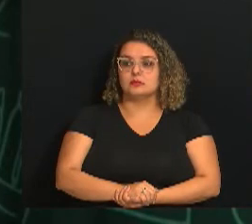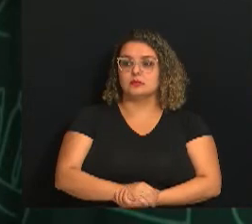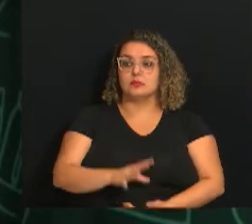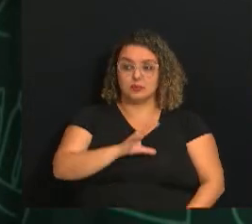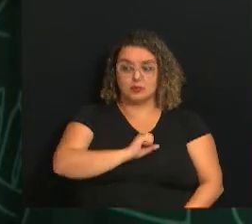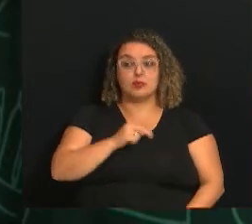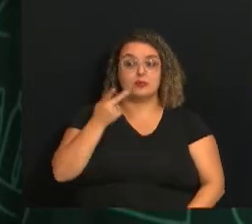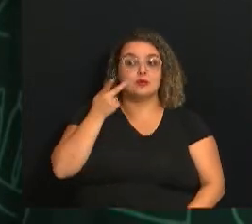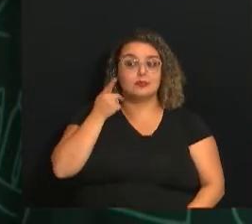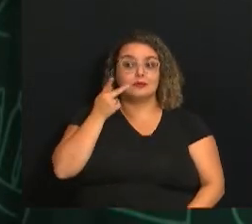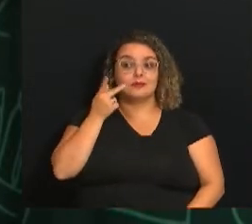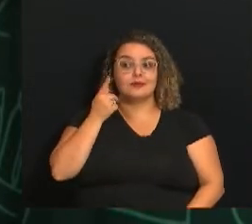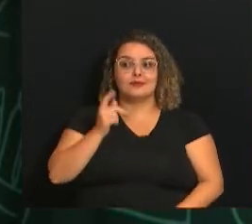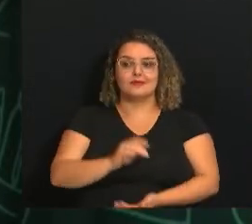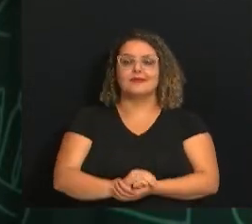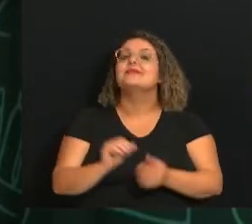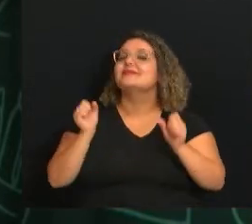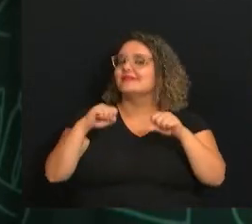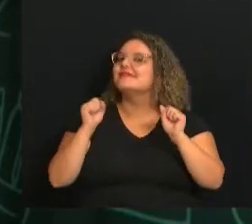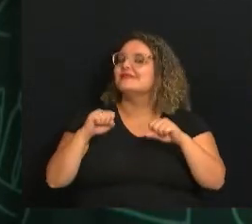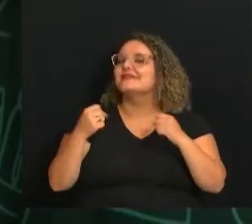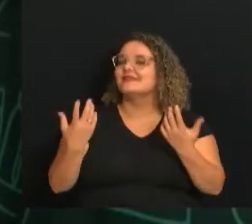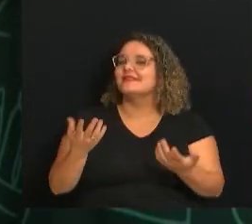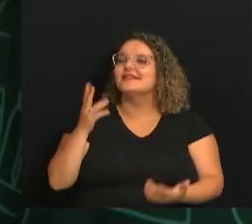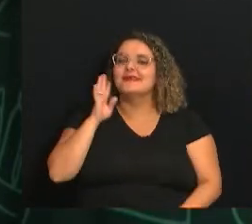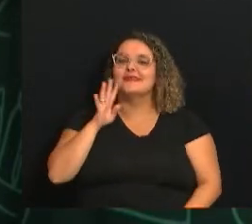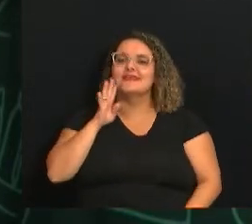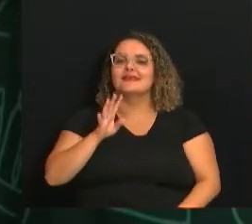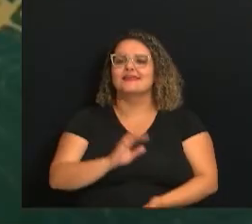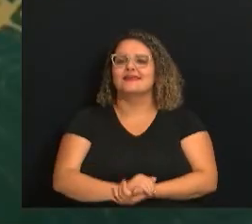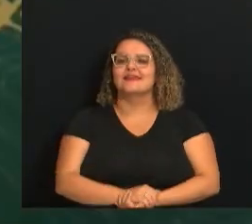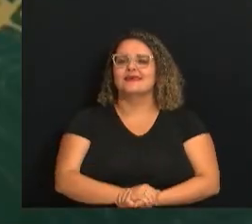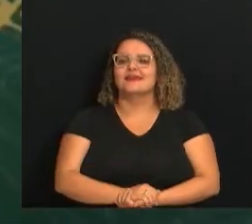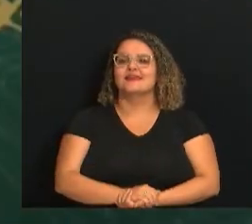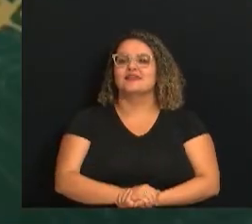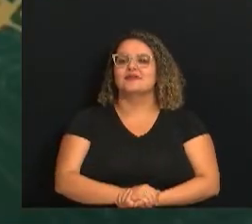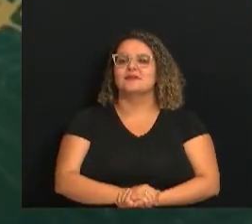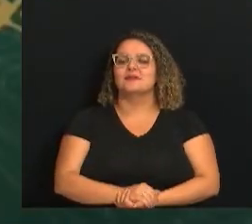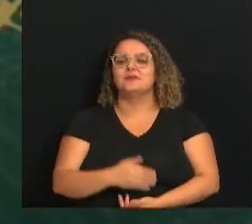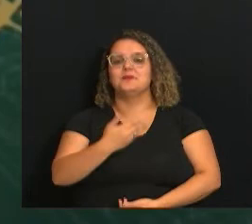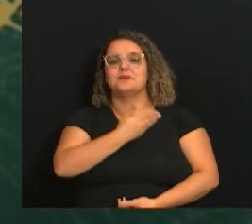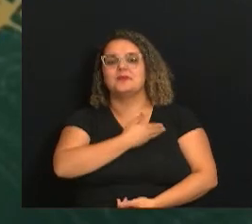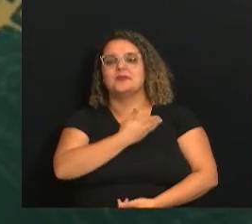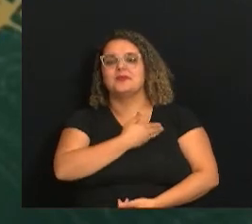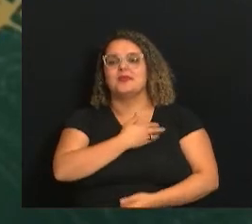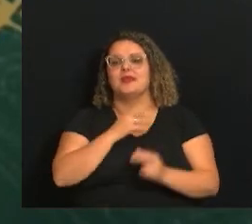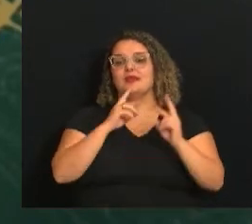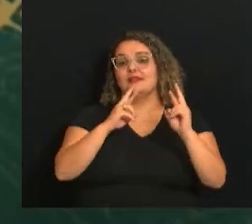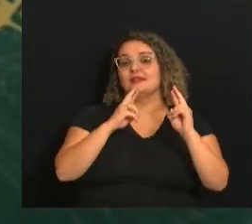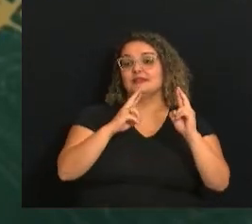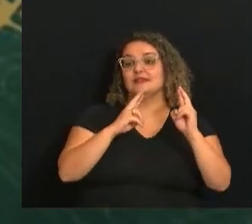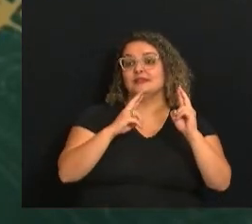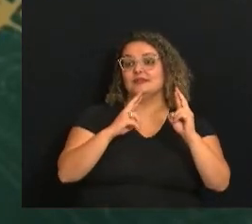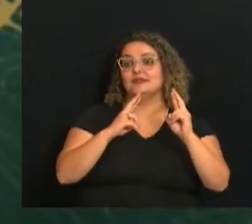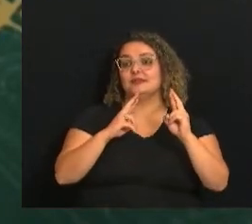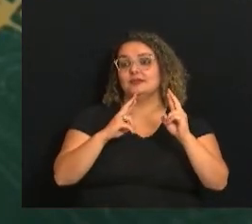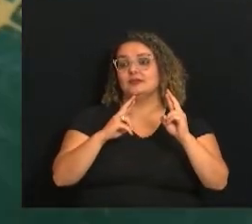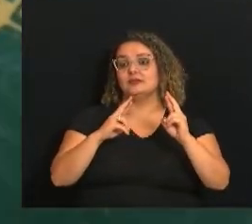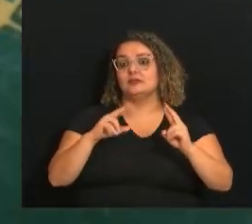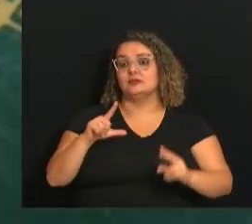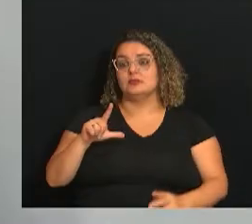Caio? Sim, muito legal. Legal. E seus amigos, eles torcem mais aí pro Leão ou pro